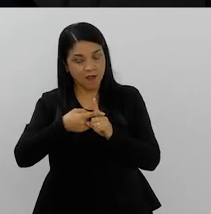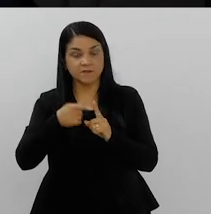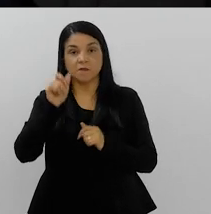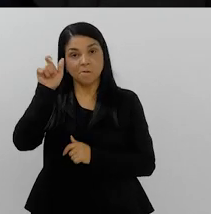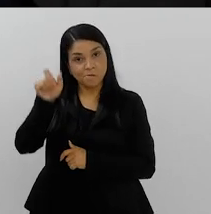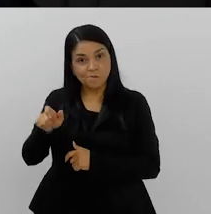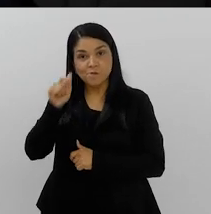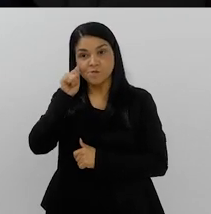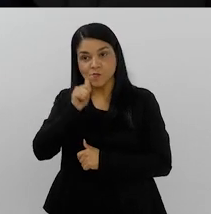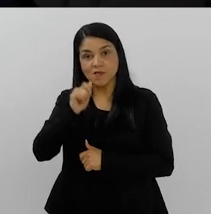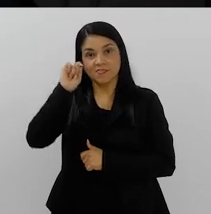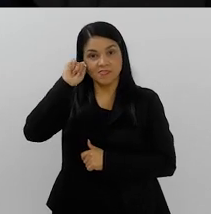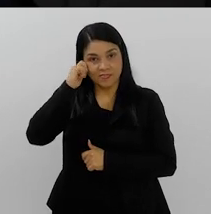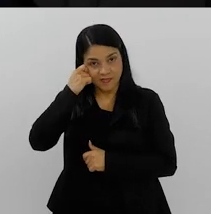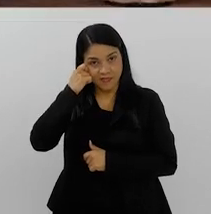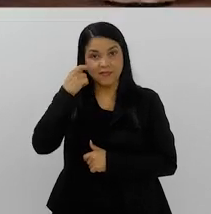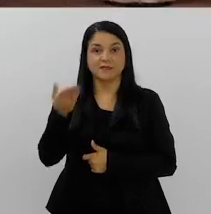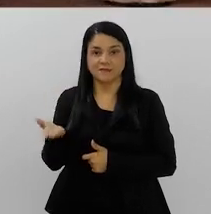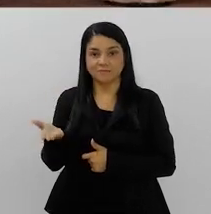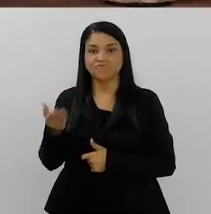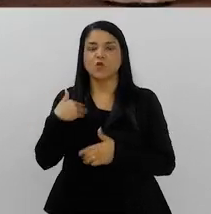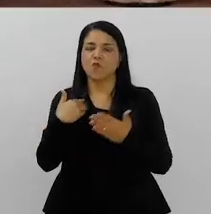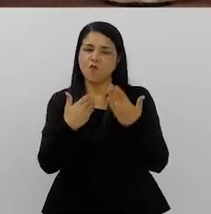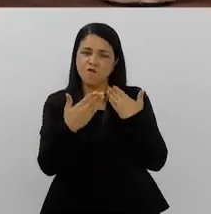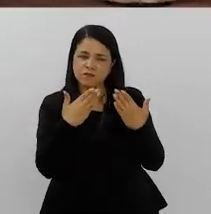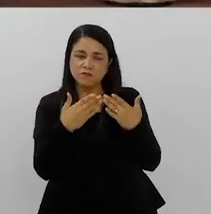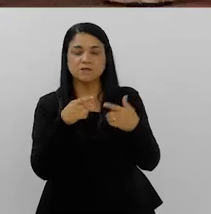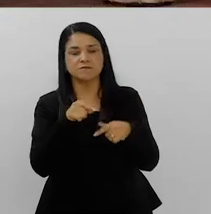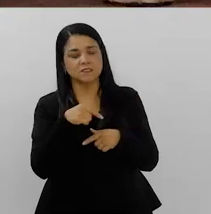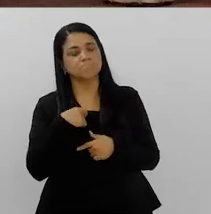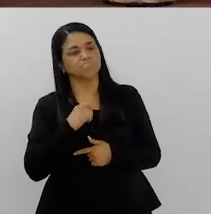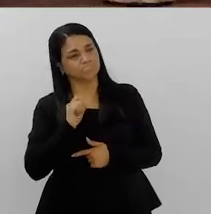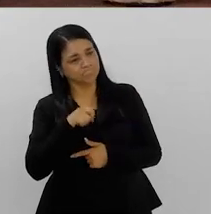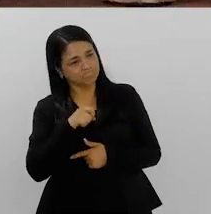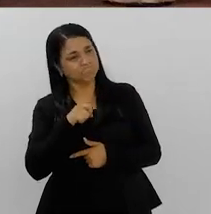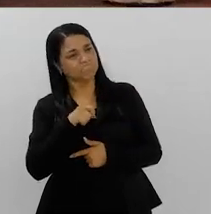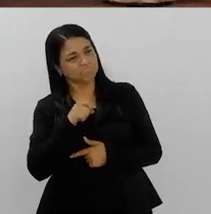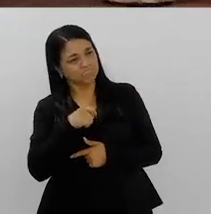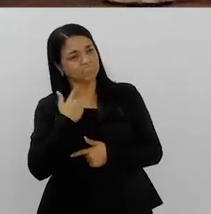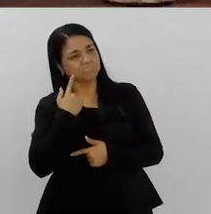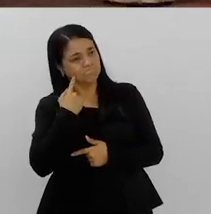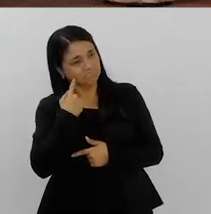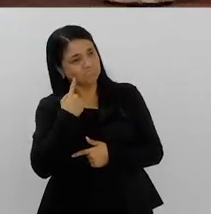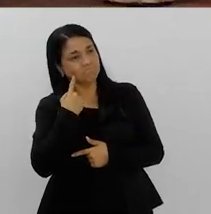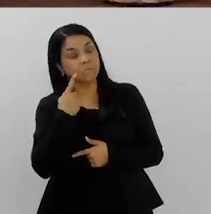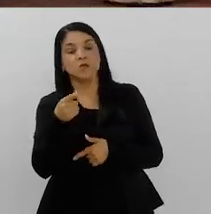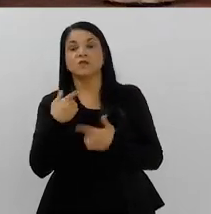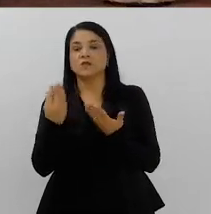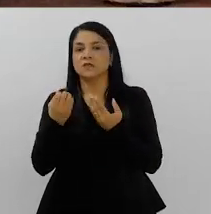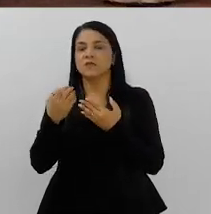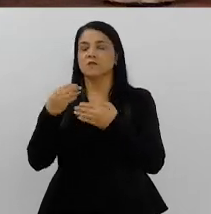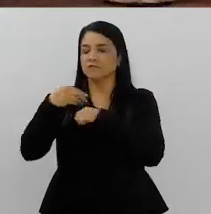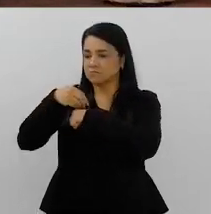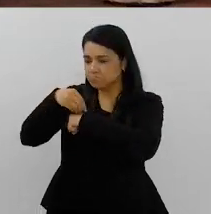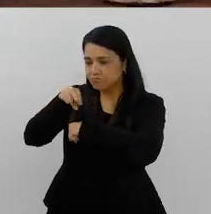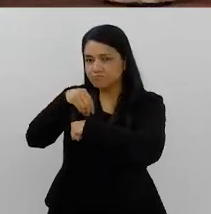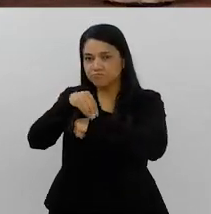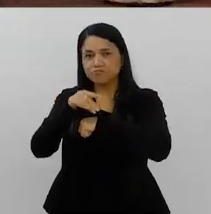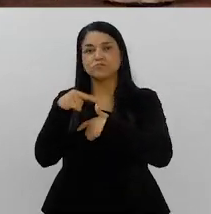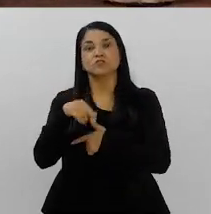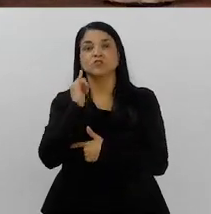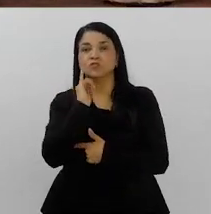mulher negra e eu via tudo que a gente tava conversando você sempre concordando então eu gostaria que você compartilhasse